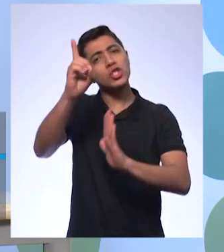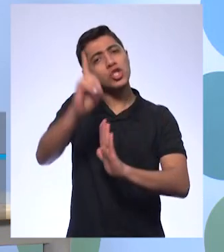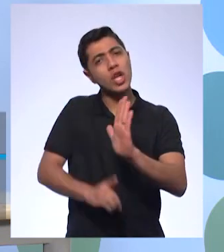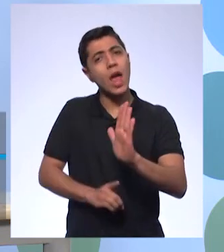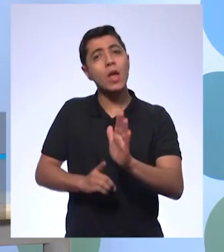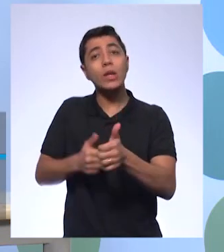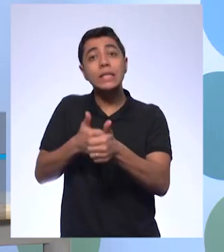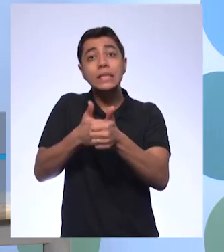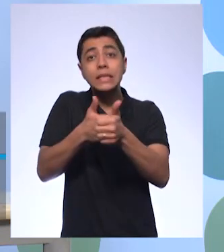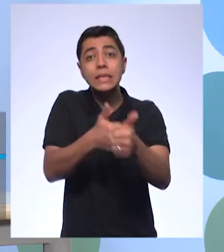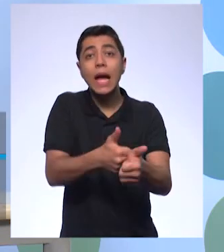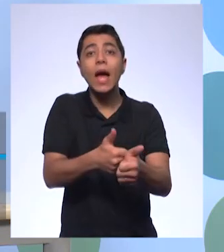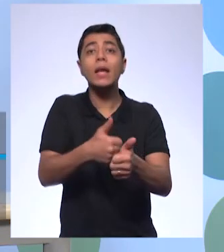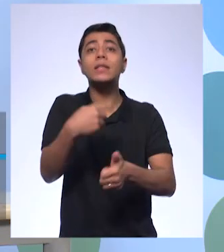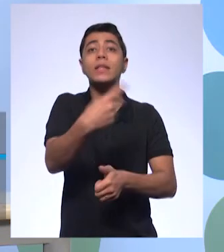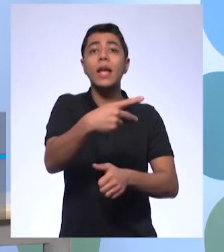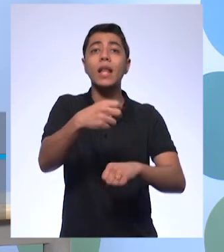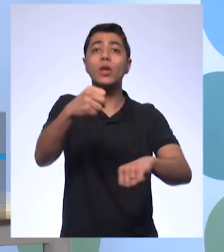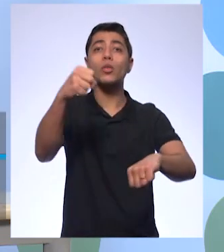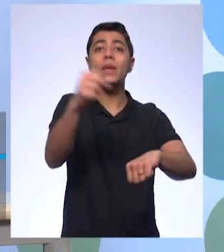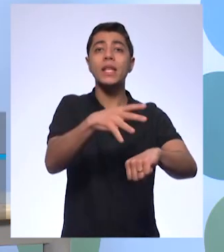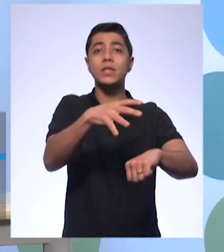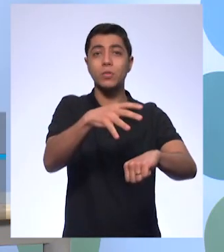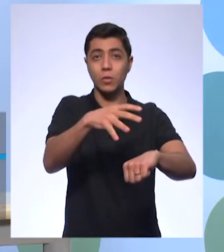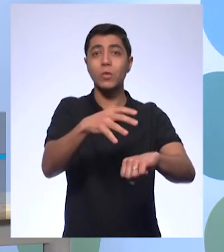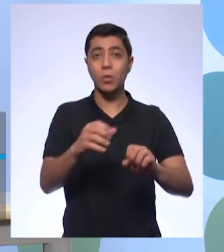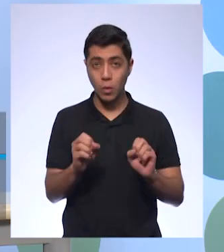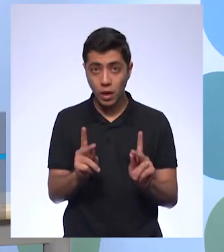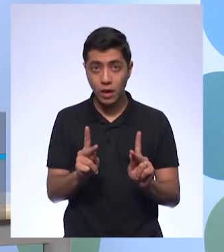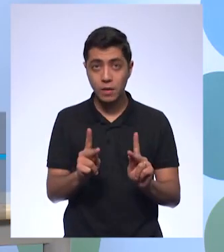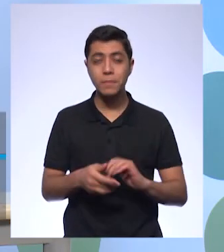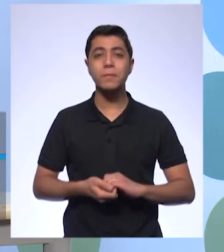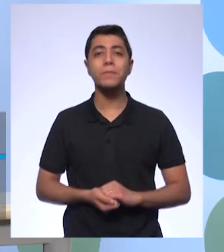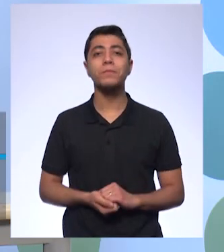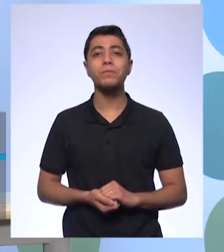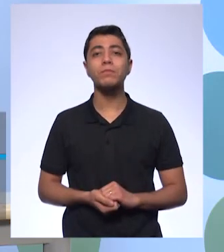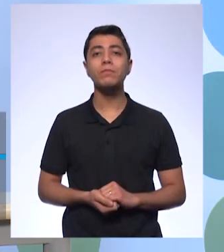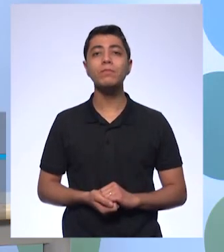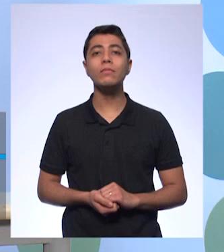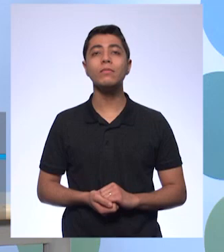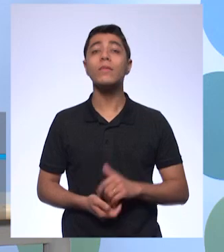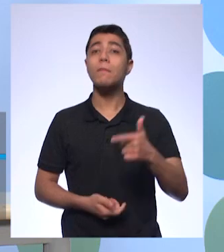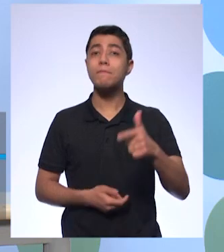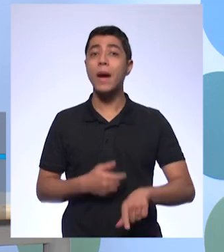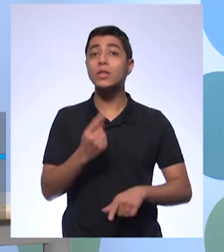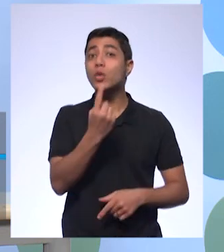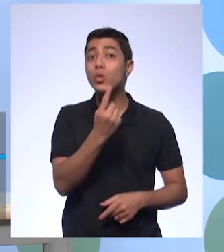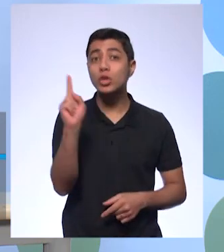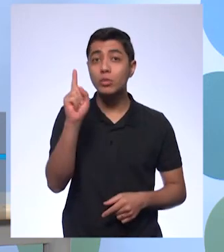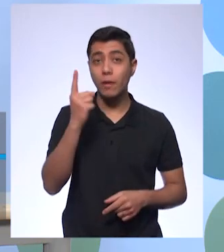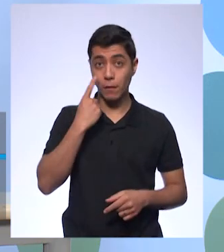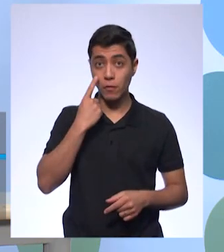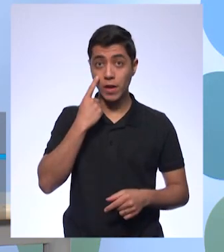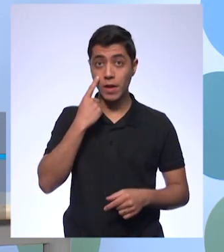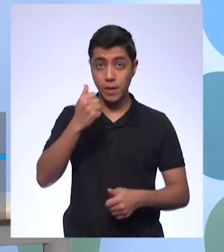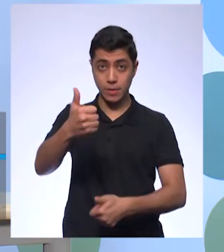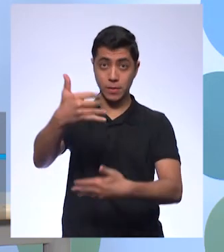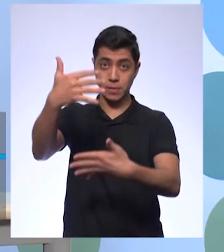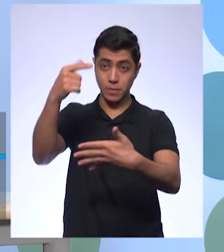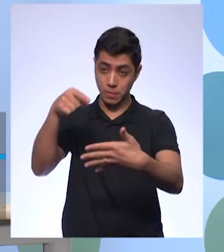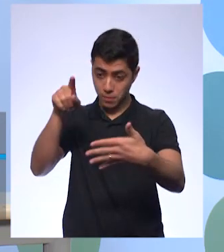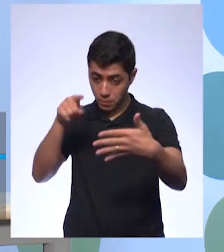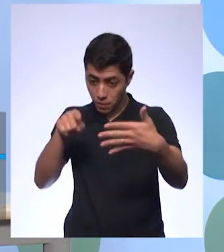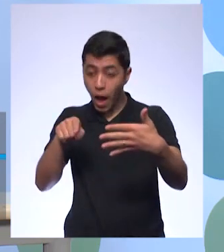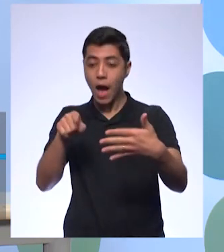nisso lá na frente. O que mais nós temos aqui? Uma resposta, a última, que vamos colher aqui a última. A